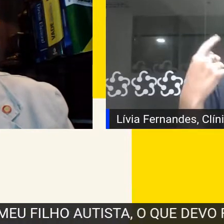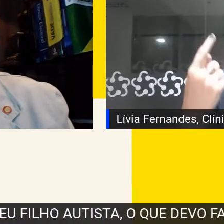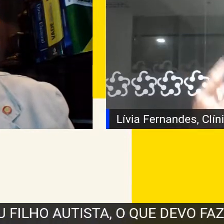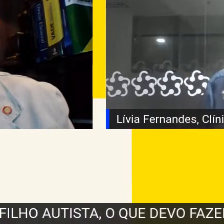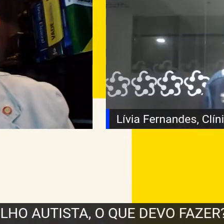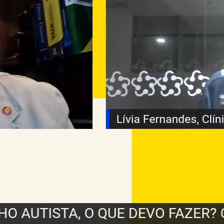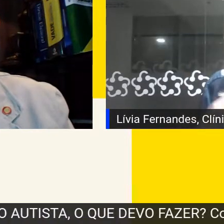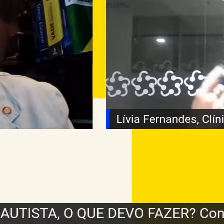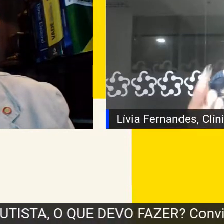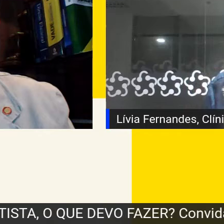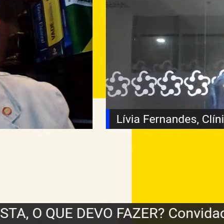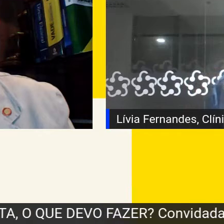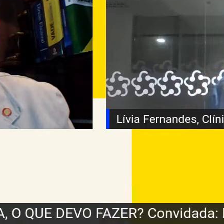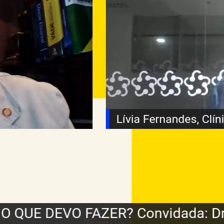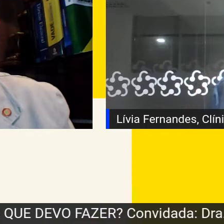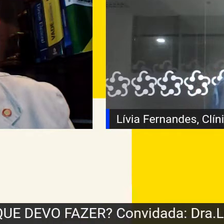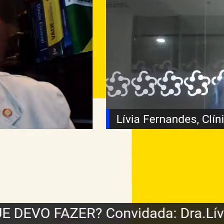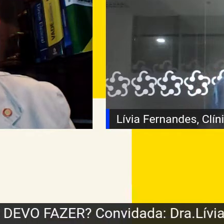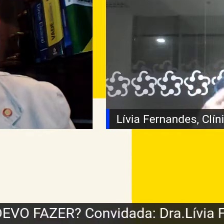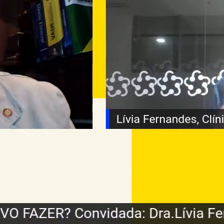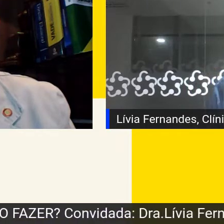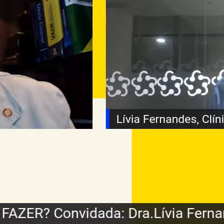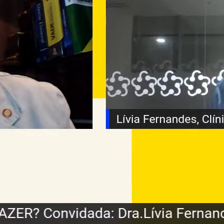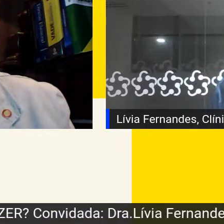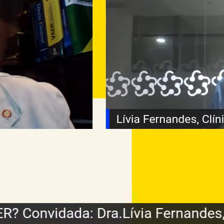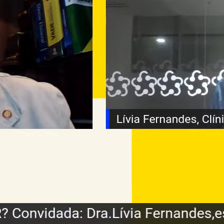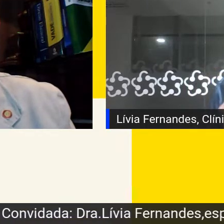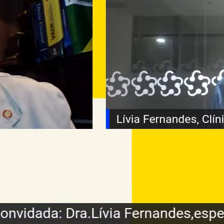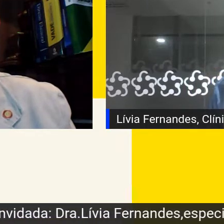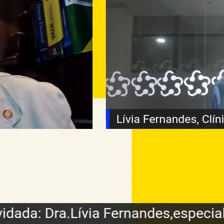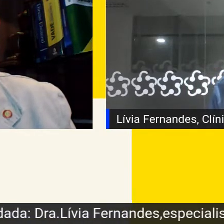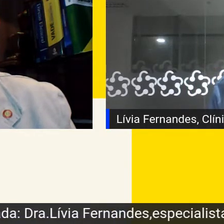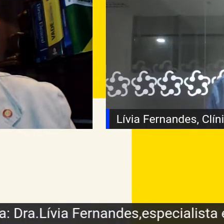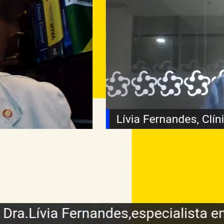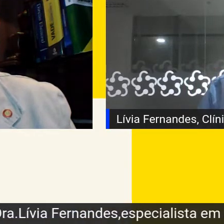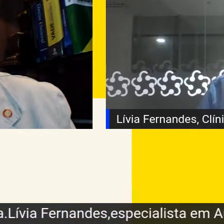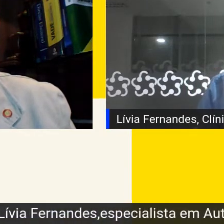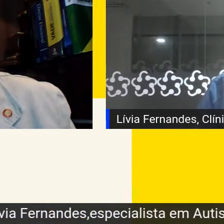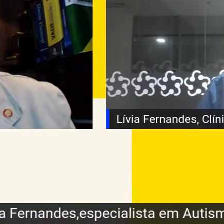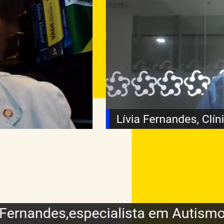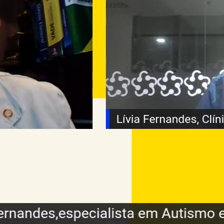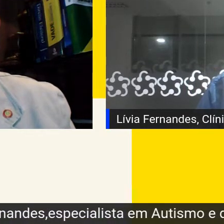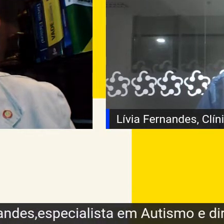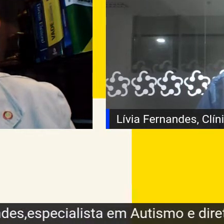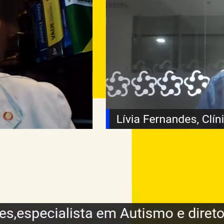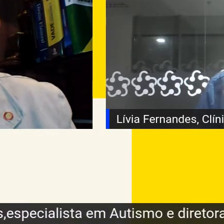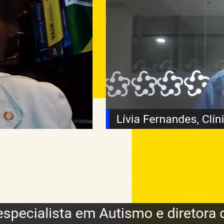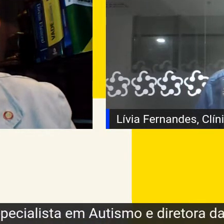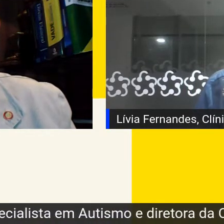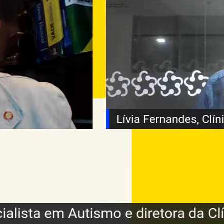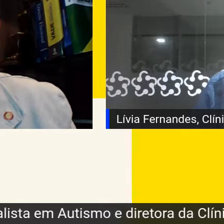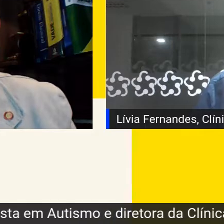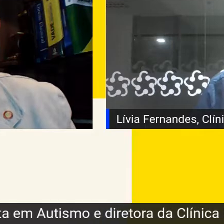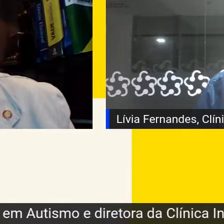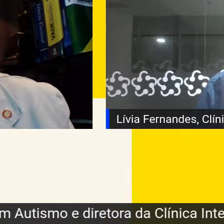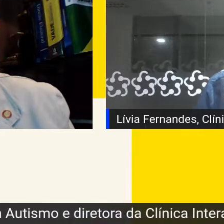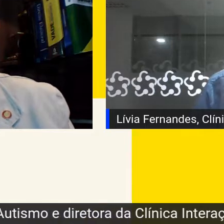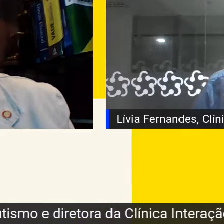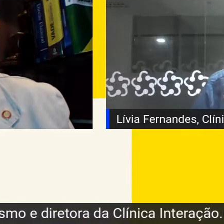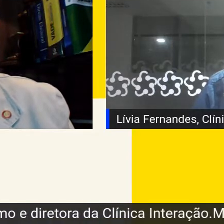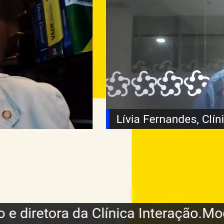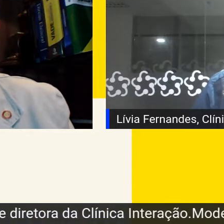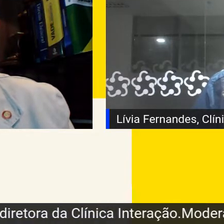no começo da pandemia, nós paralisamos 15 dias, e os pais, um belo dia,